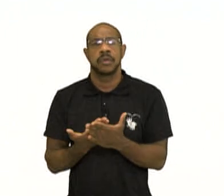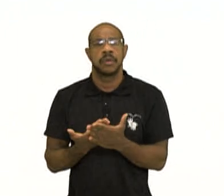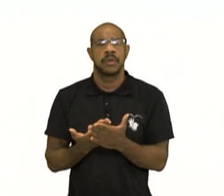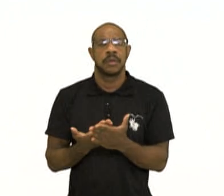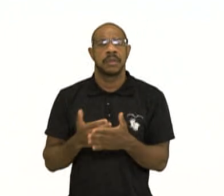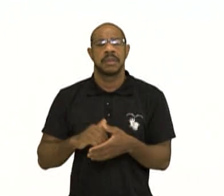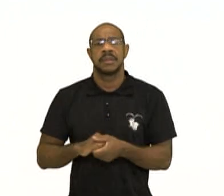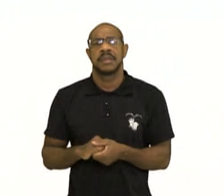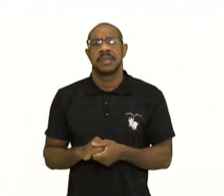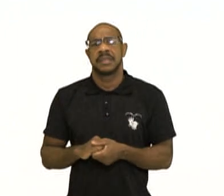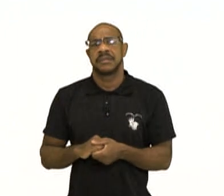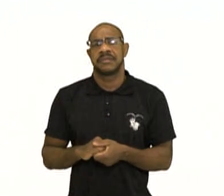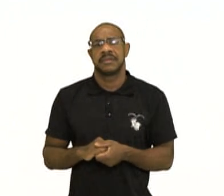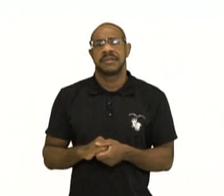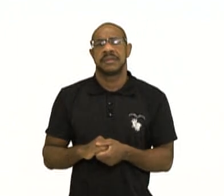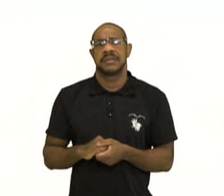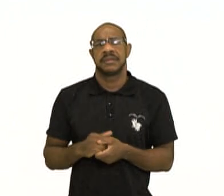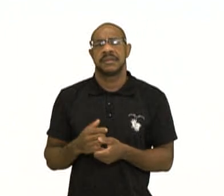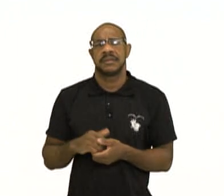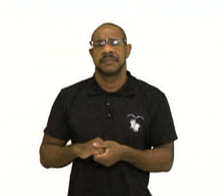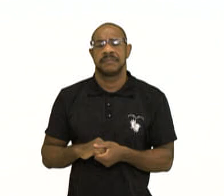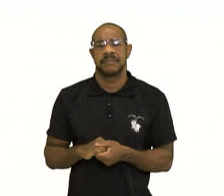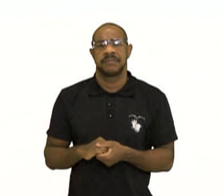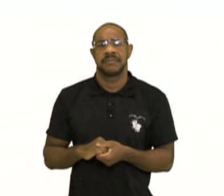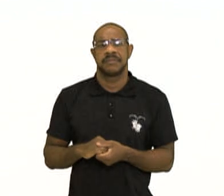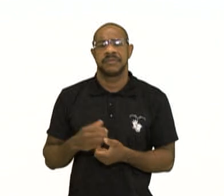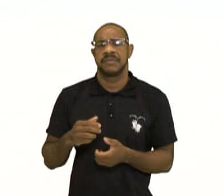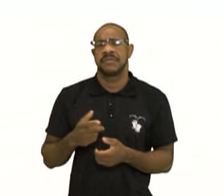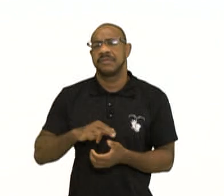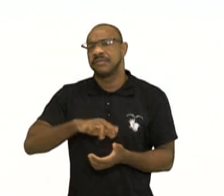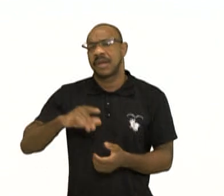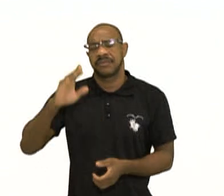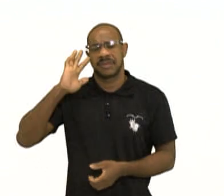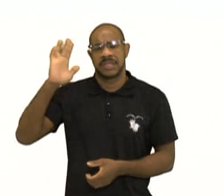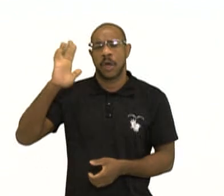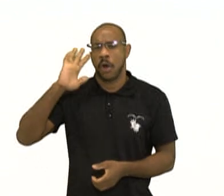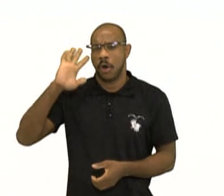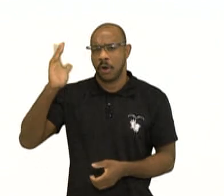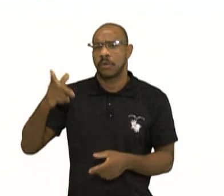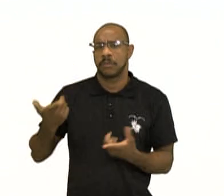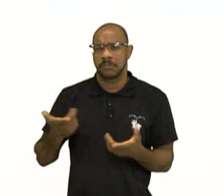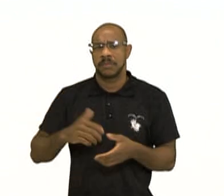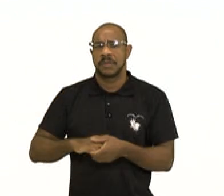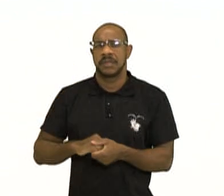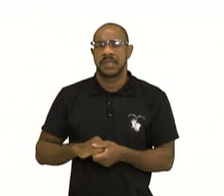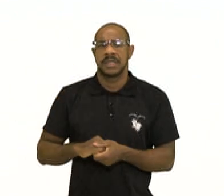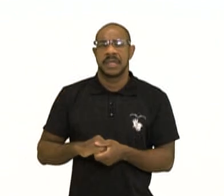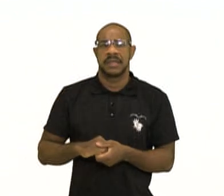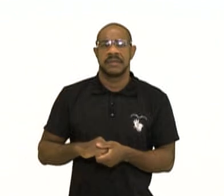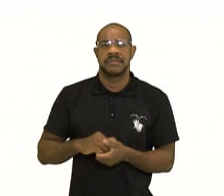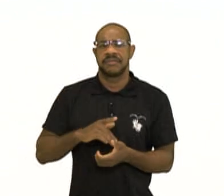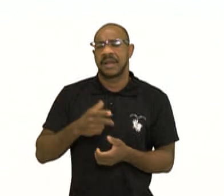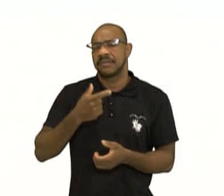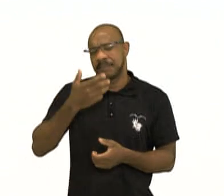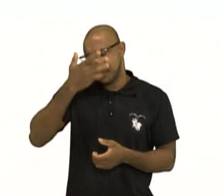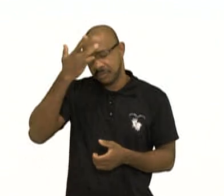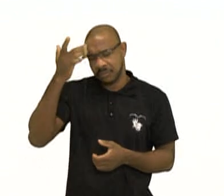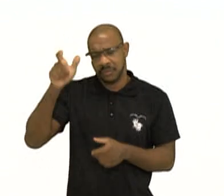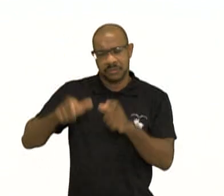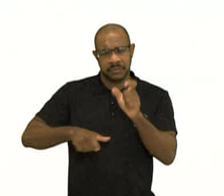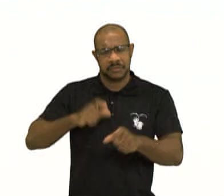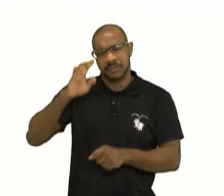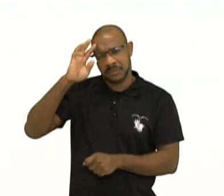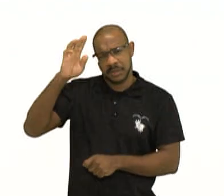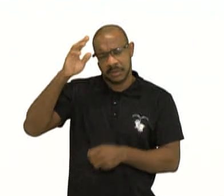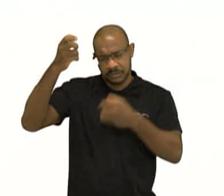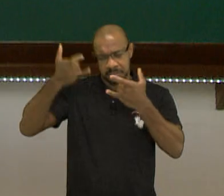Geertz também, né, a gente viu várias escolas que têm essa ideia base, né, de acolhimento,